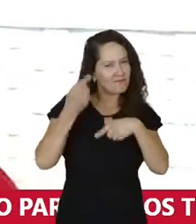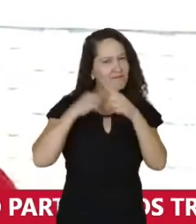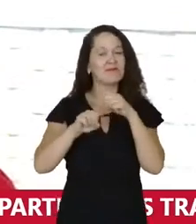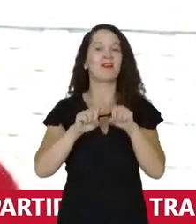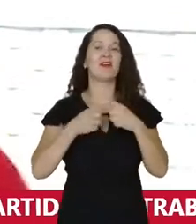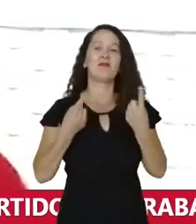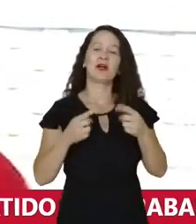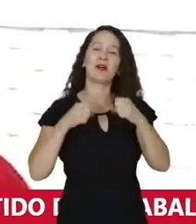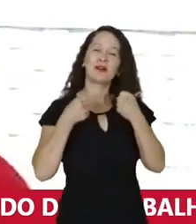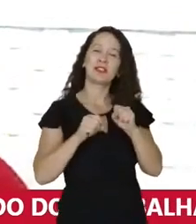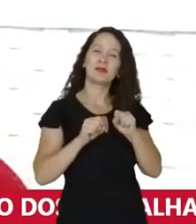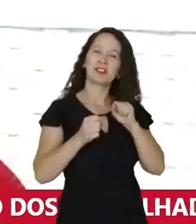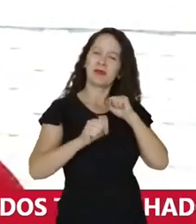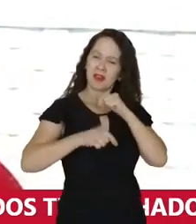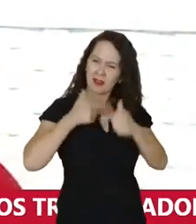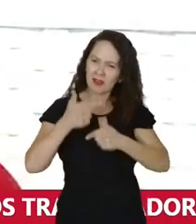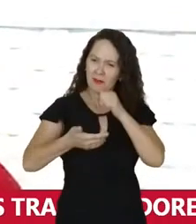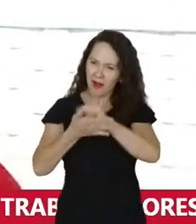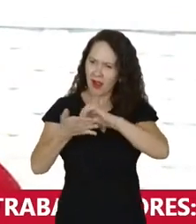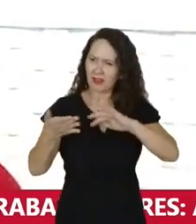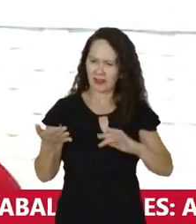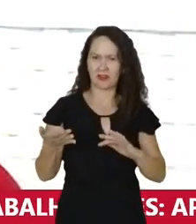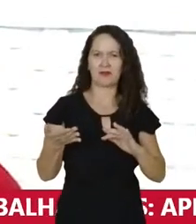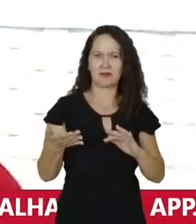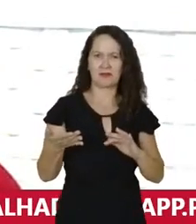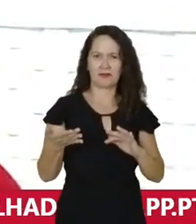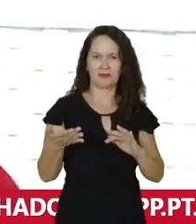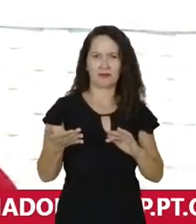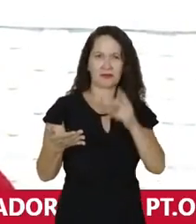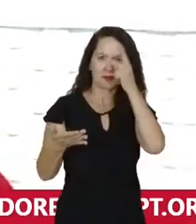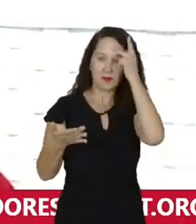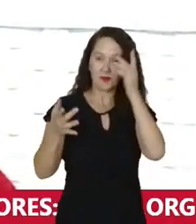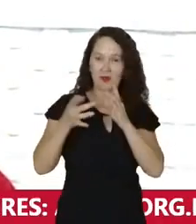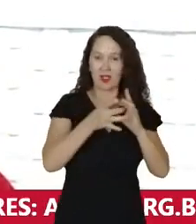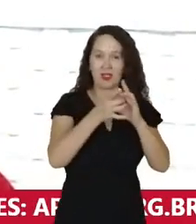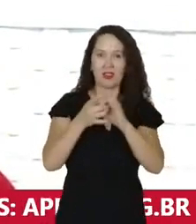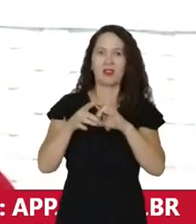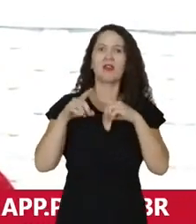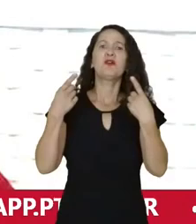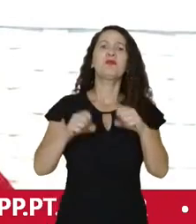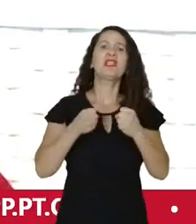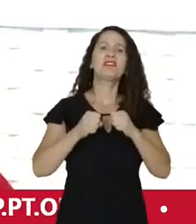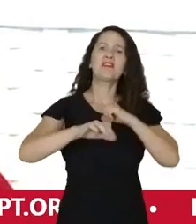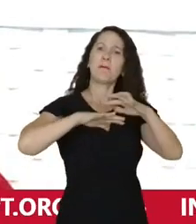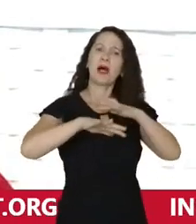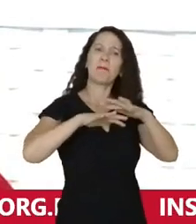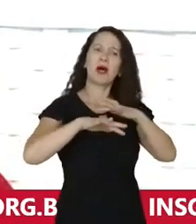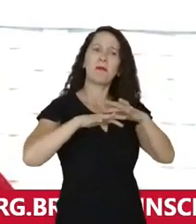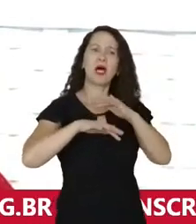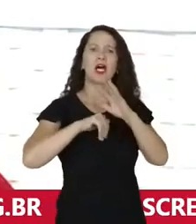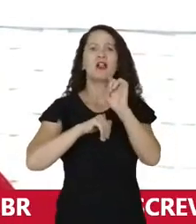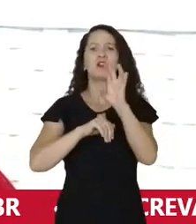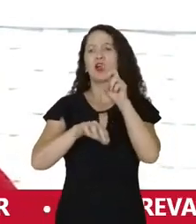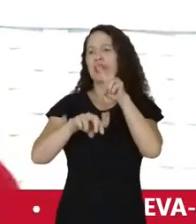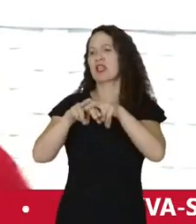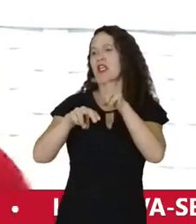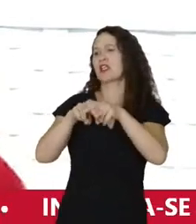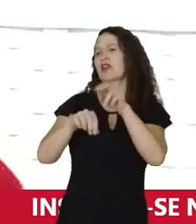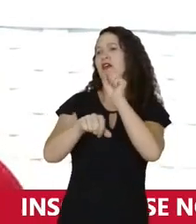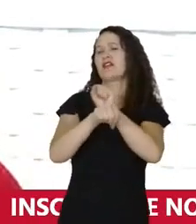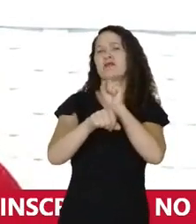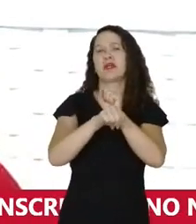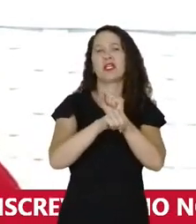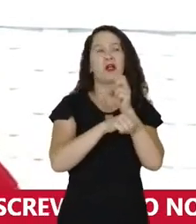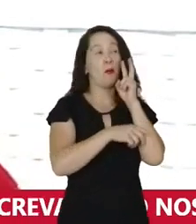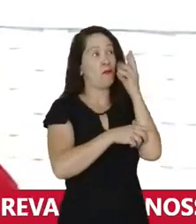também uma necessidade de ação, né? Que os ditos aliados, parceiros se mobilizem, e que não fiquem sentados só na ideia, que bonito